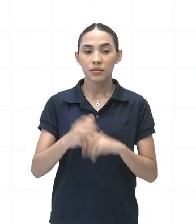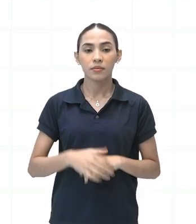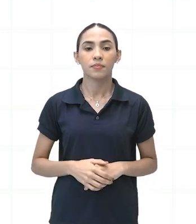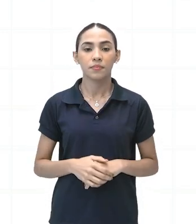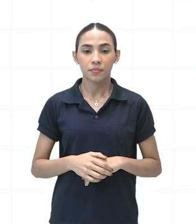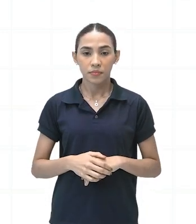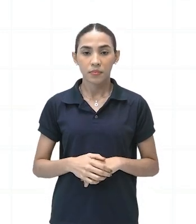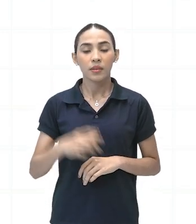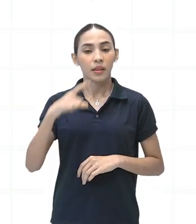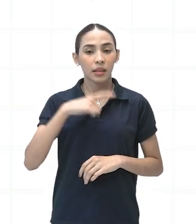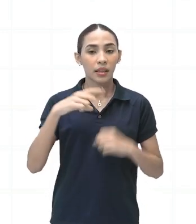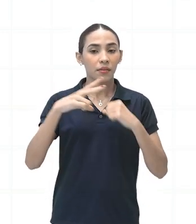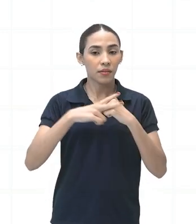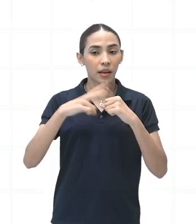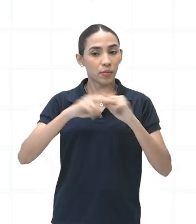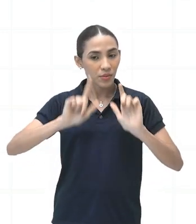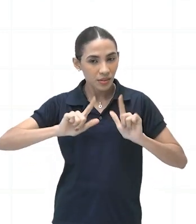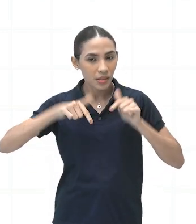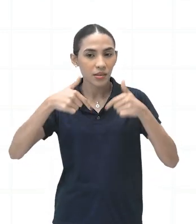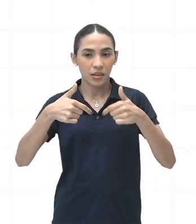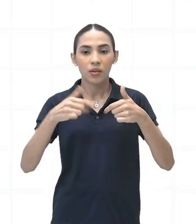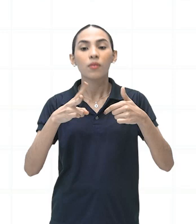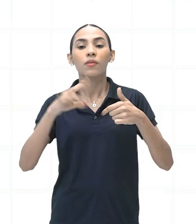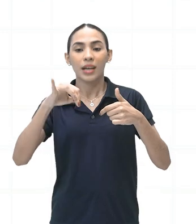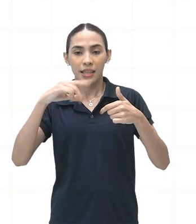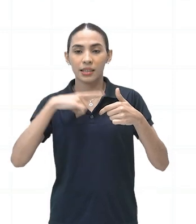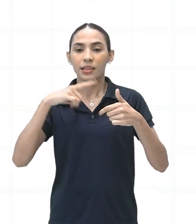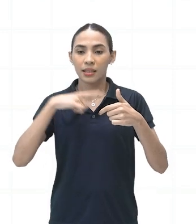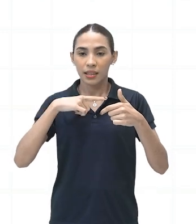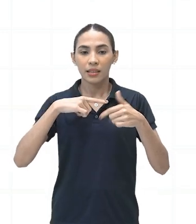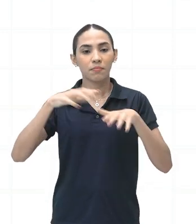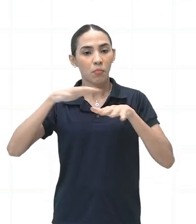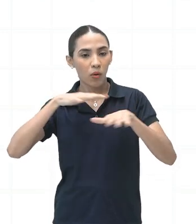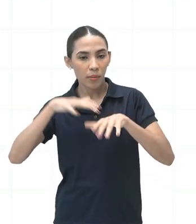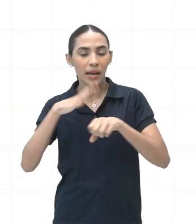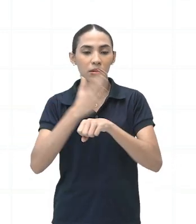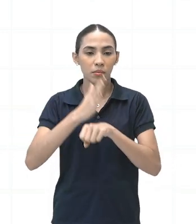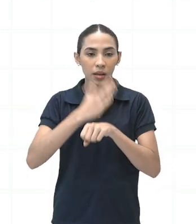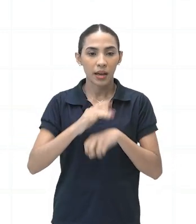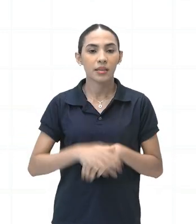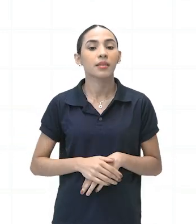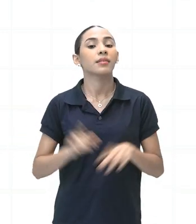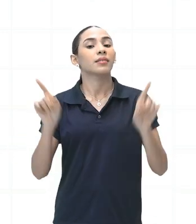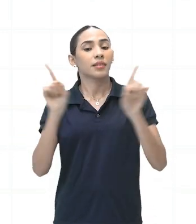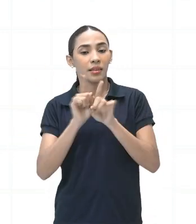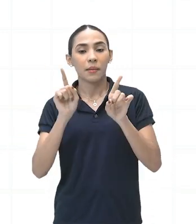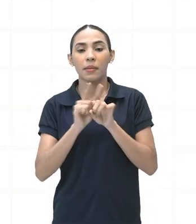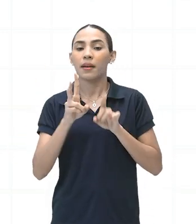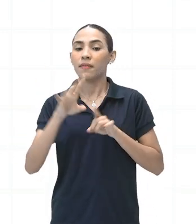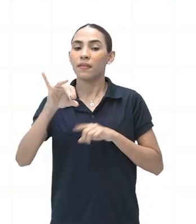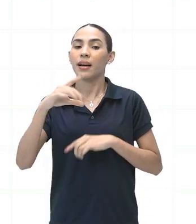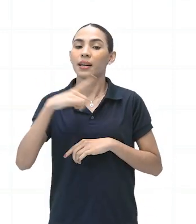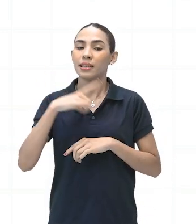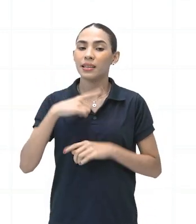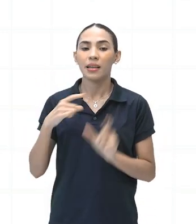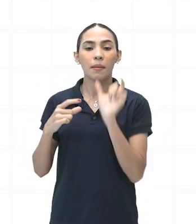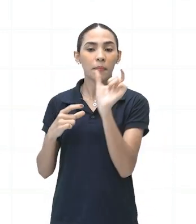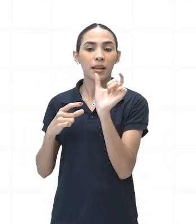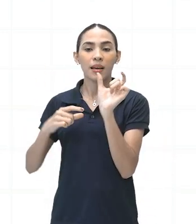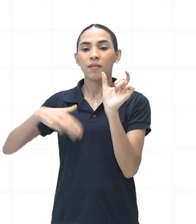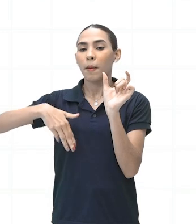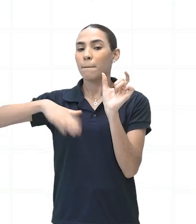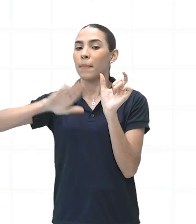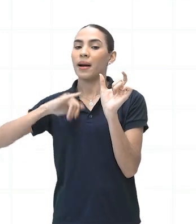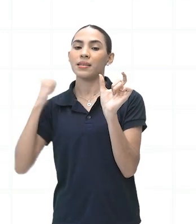Ele vai ter verbo significativo, que é aquele verbo da ação e do movimento, e também a